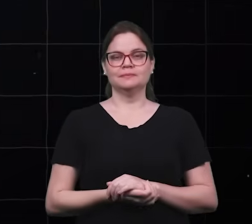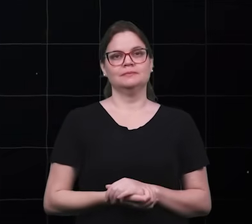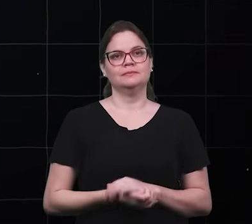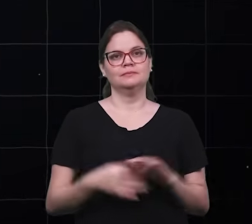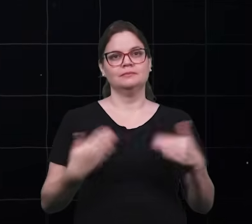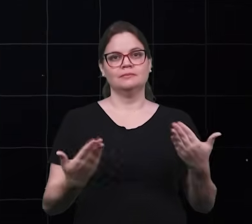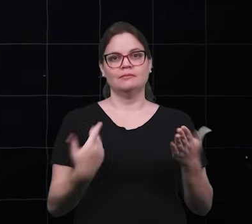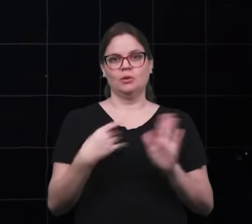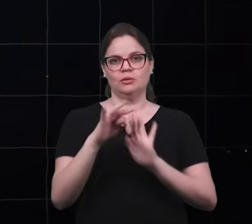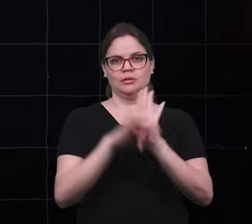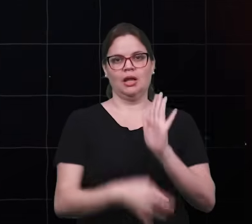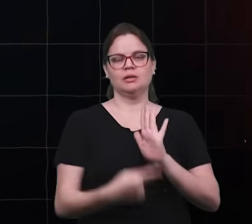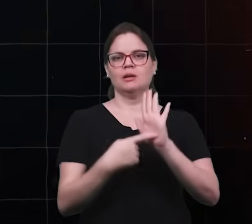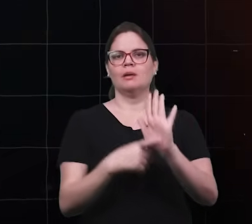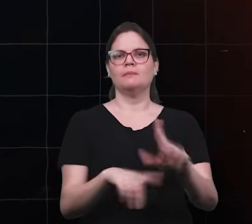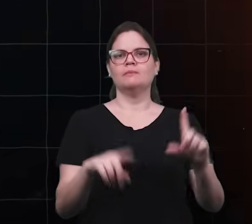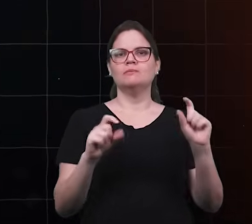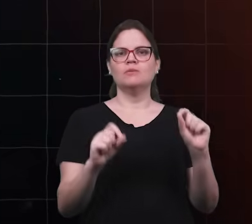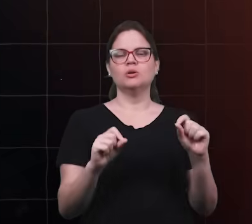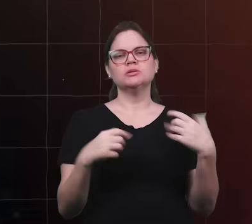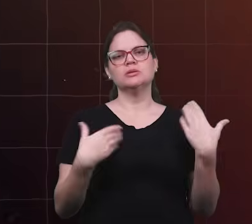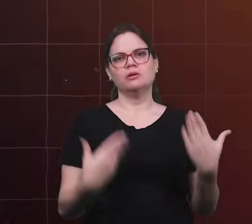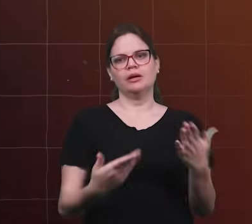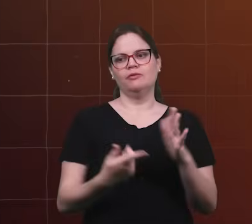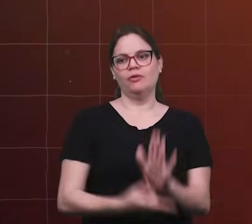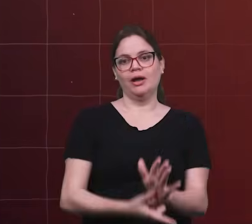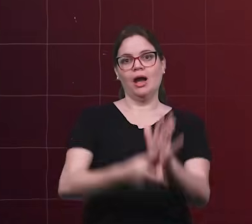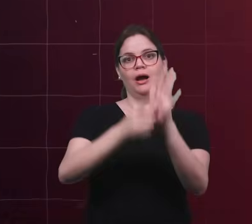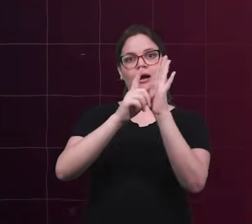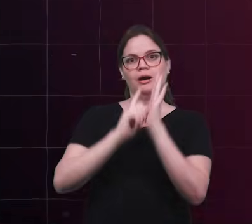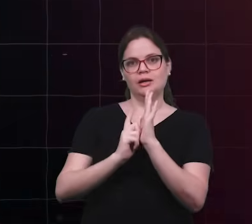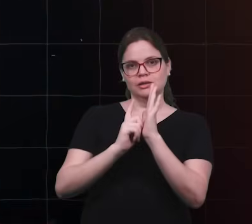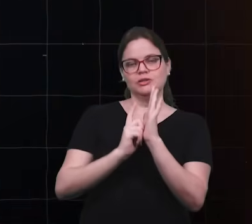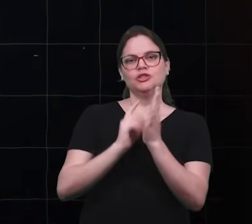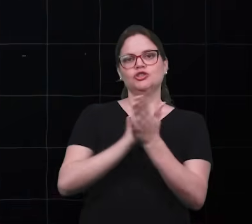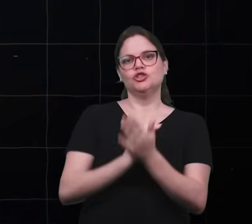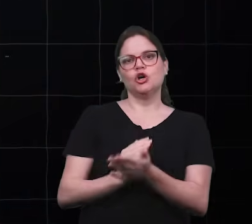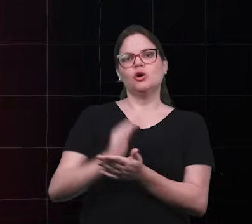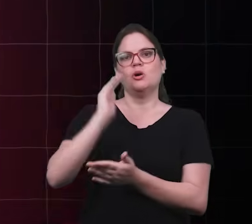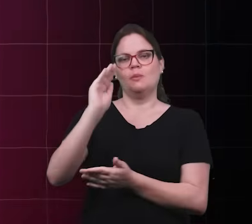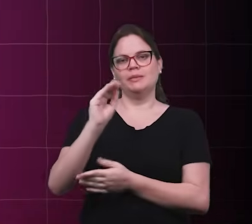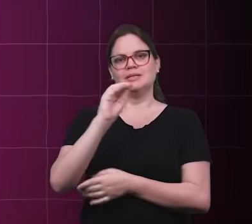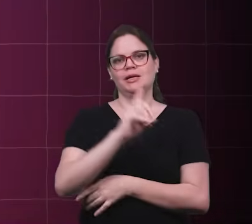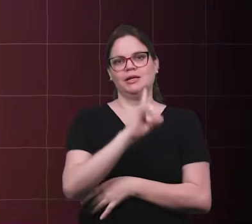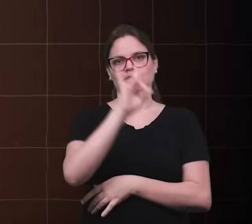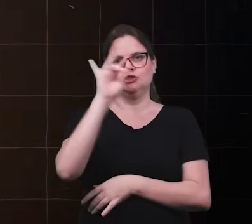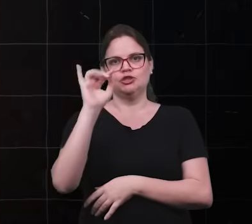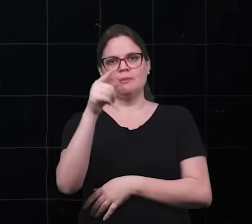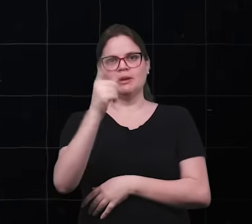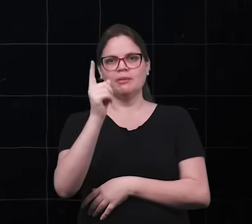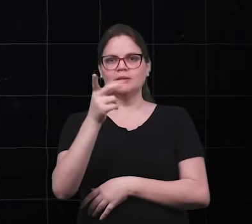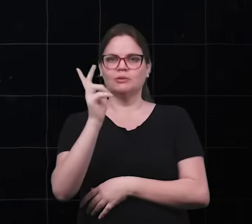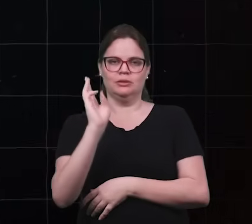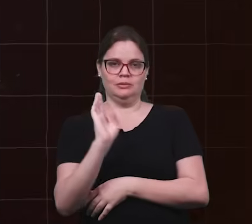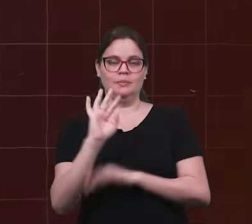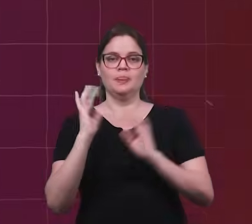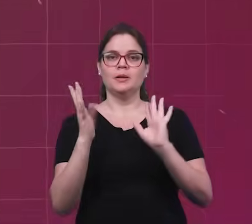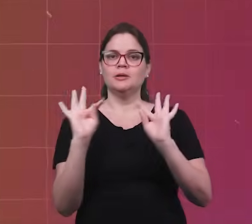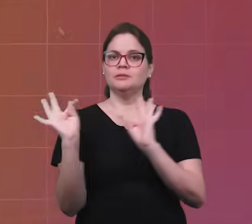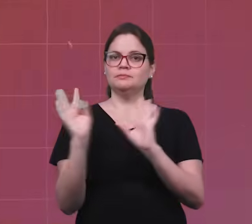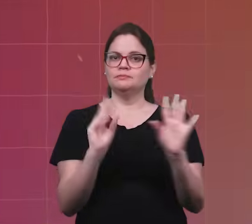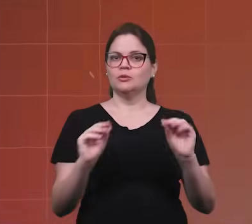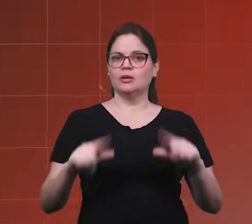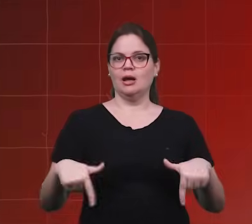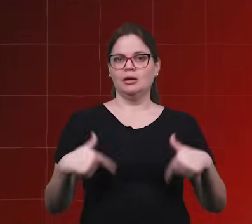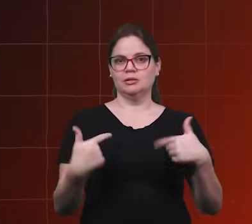precede os dias da criação, né? Toda a ação de Deus, através do verbo,